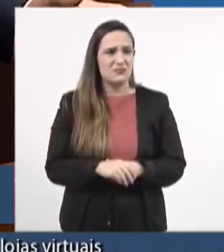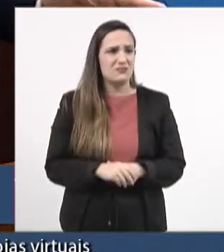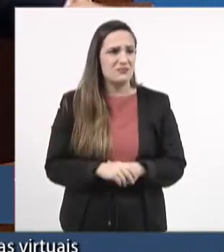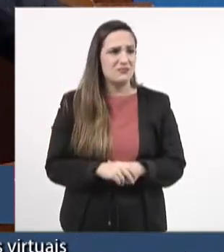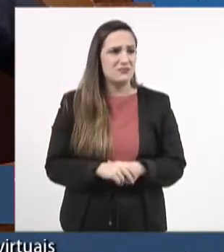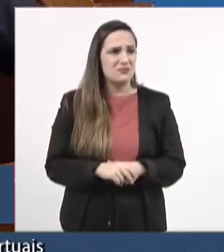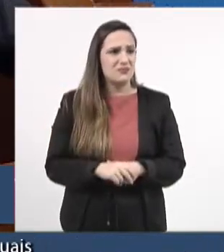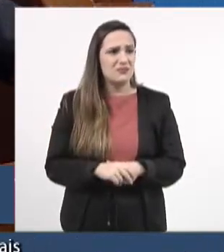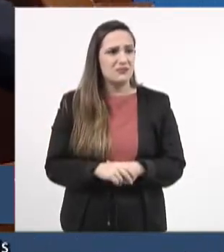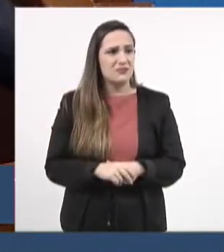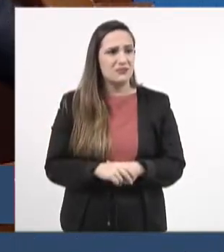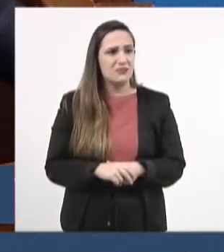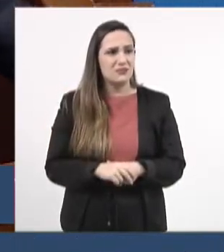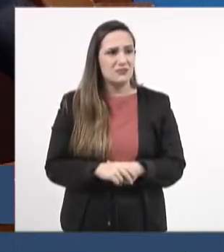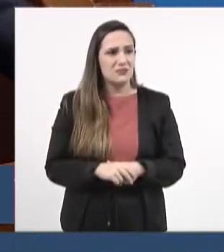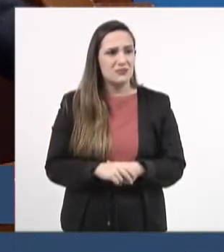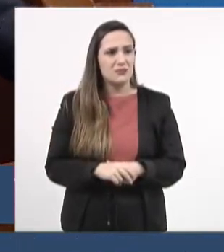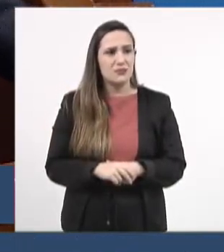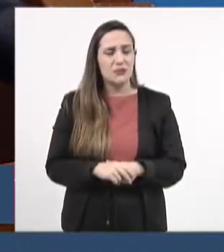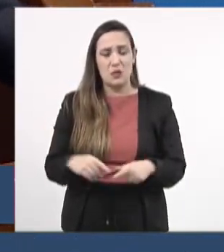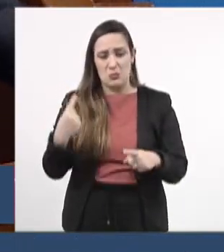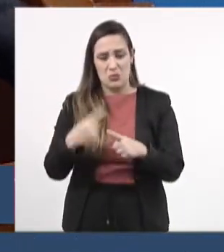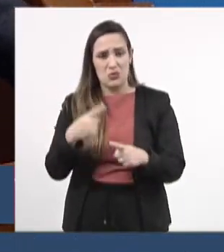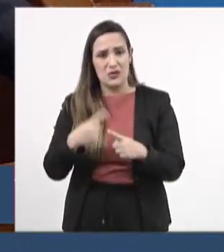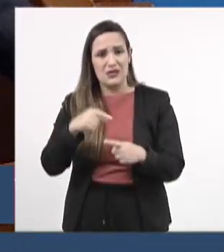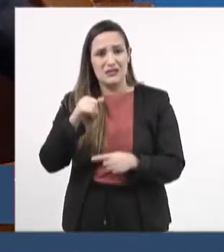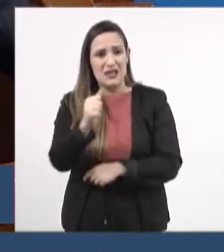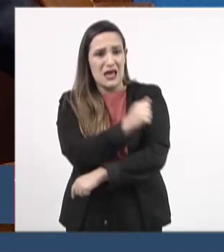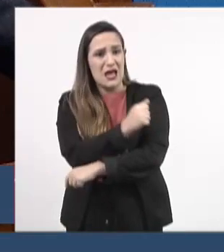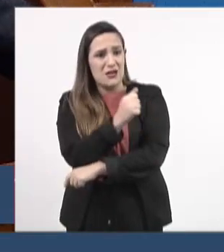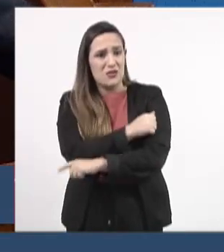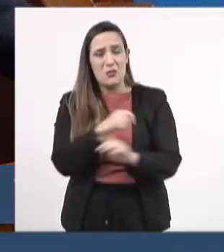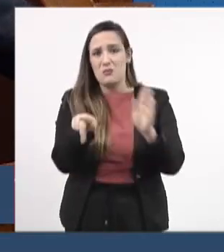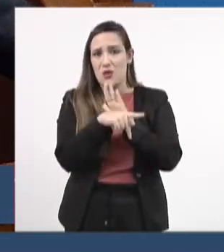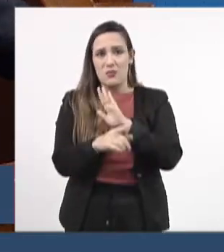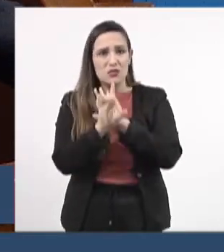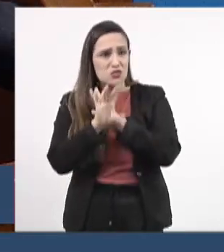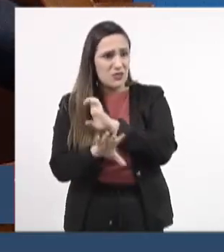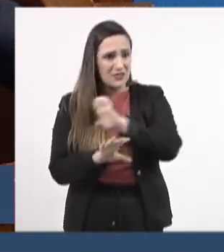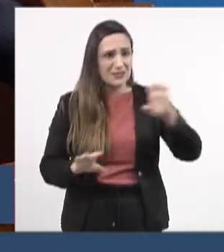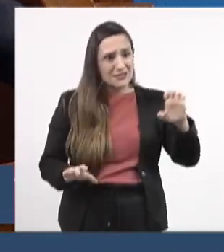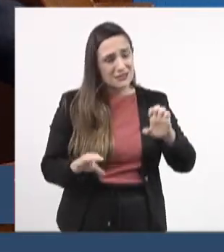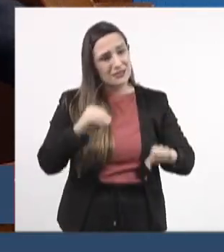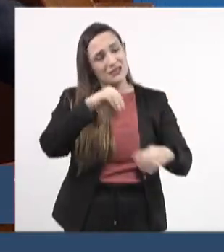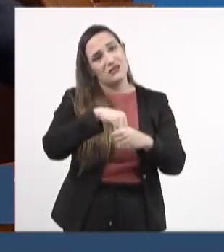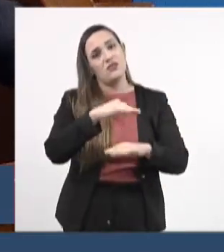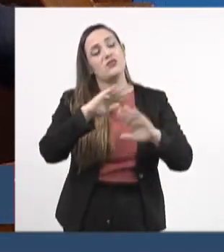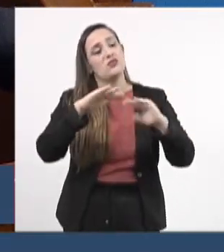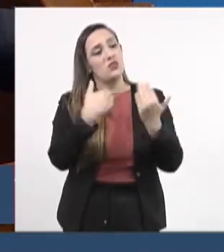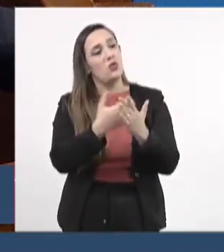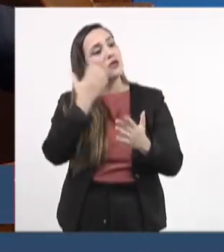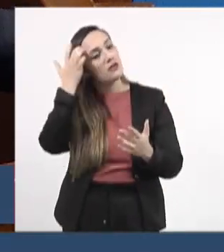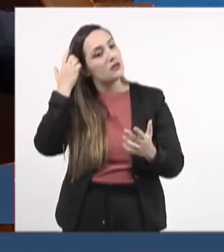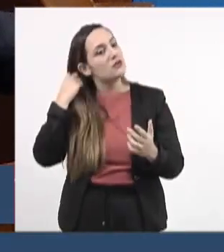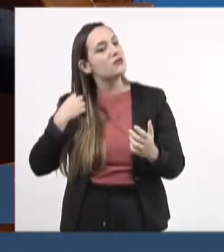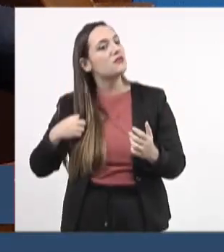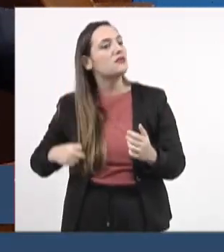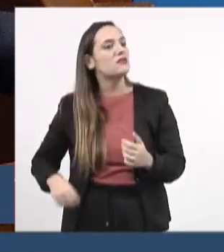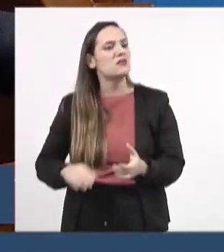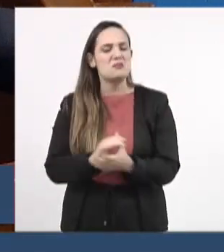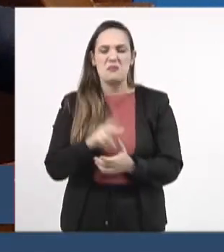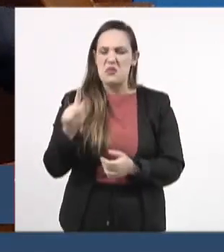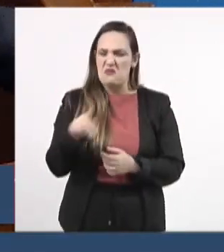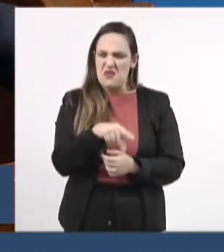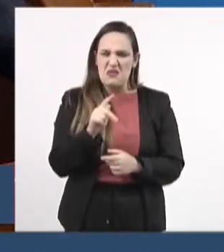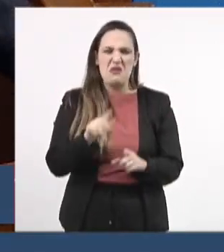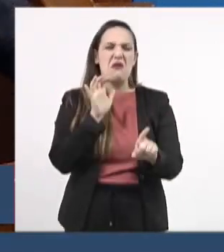Porque se a formação dos nossos alunos fosse de esquerda, nas escolas, professor ali, fazendo a cabeça